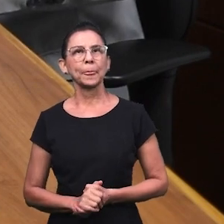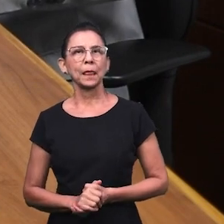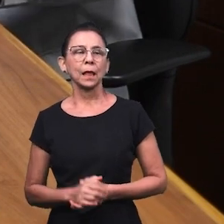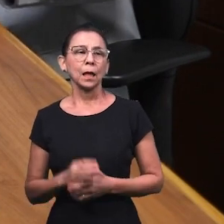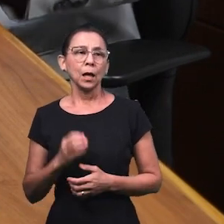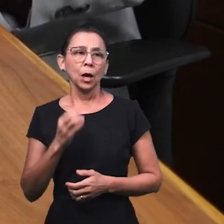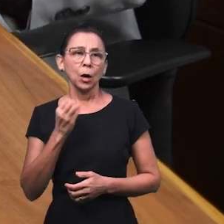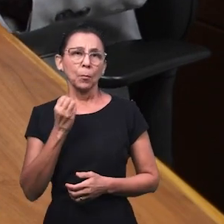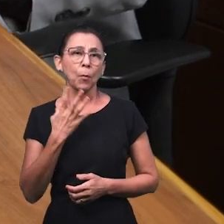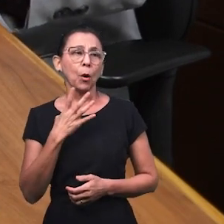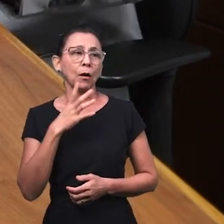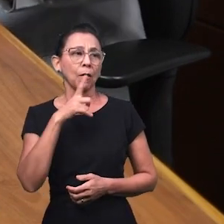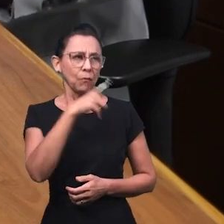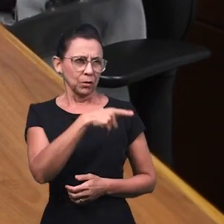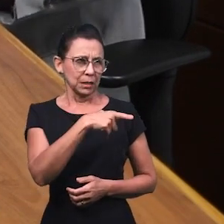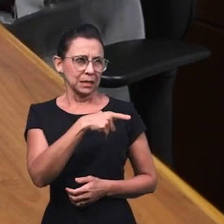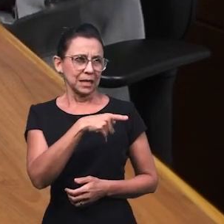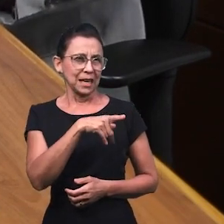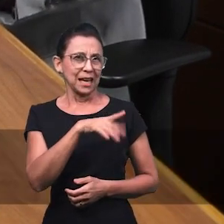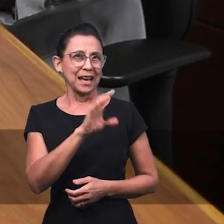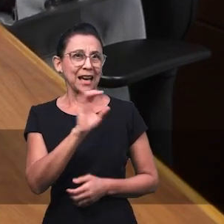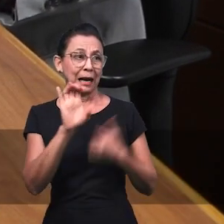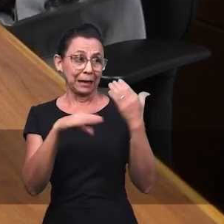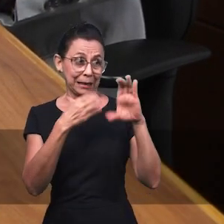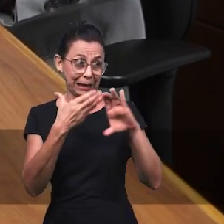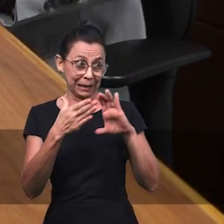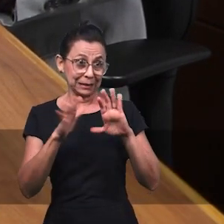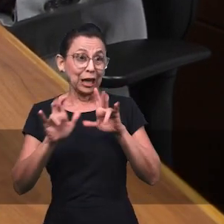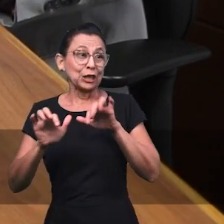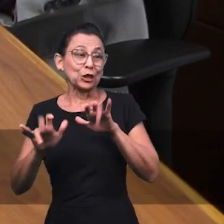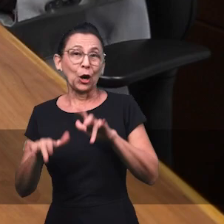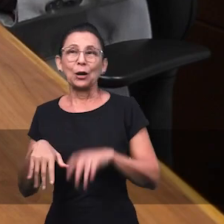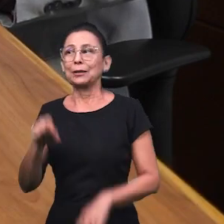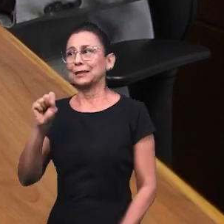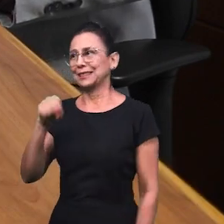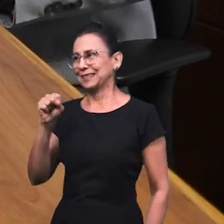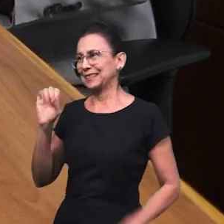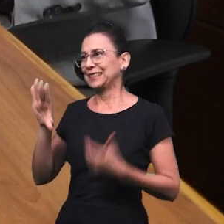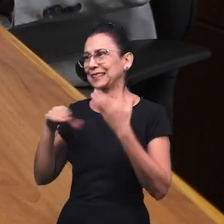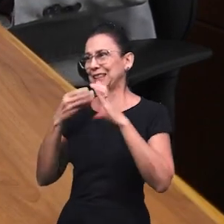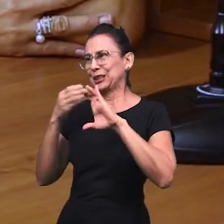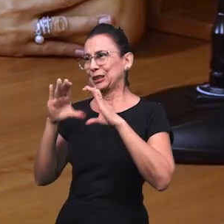não só toca, você canta. Eu canto também.